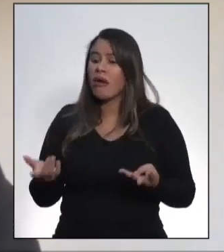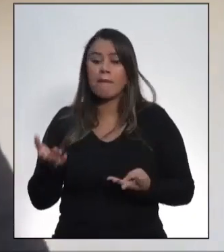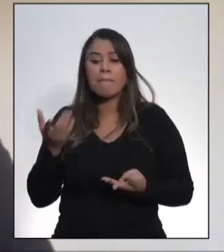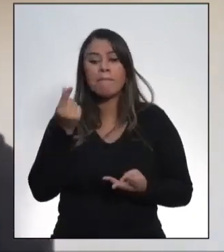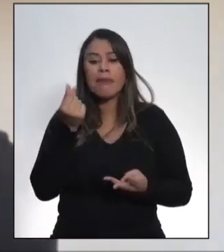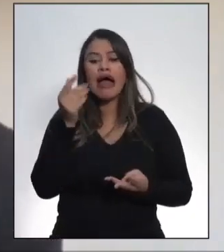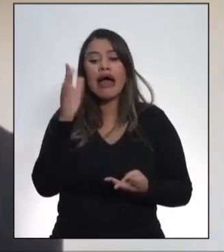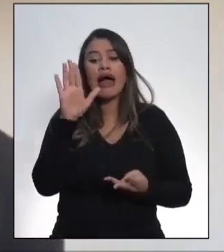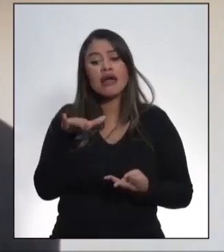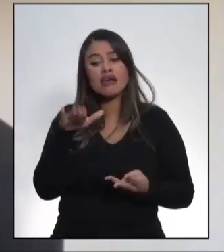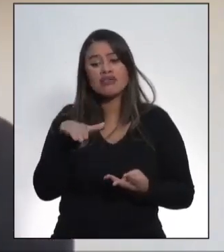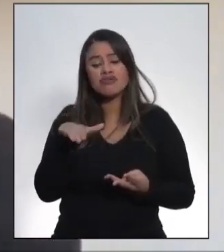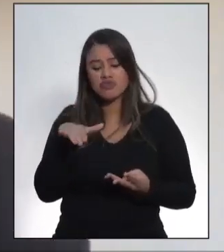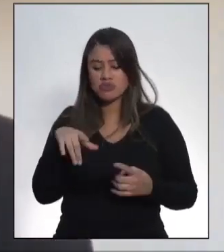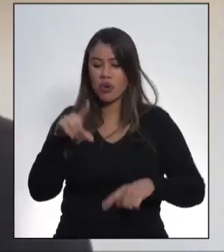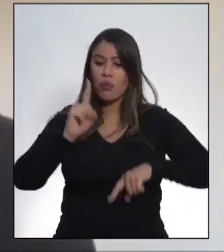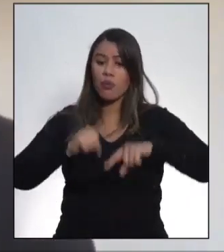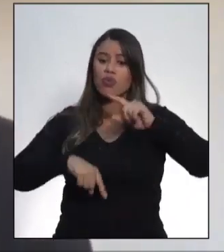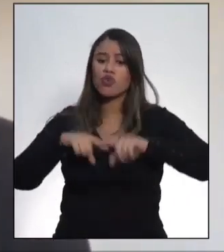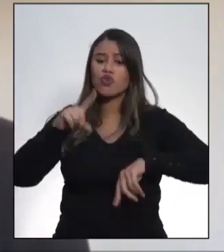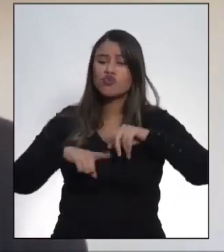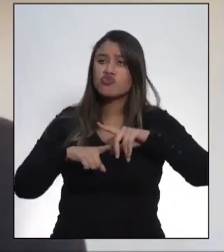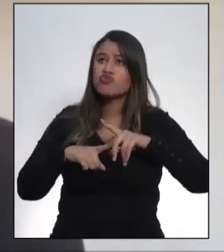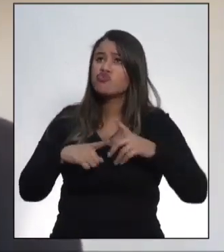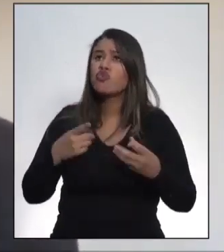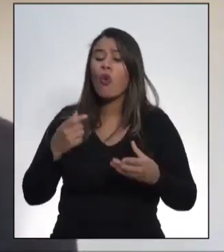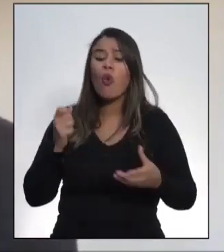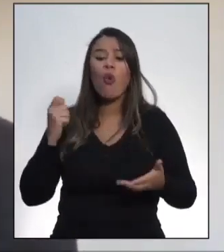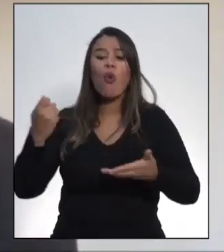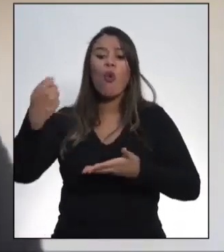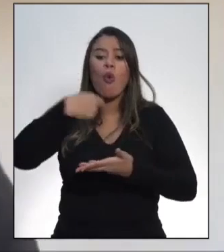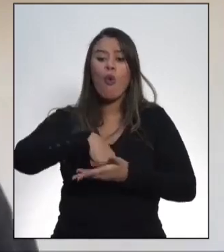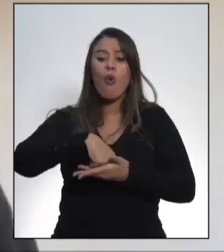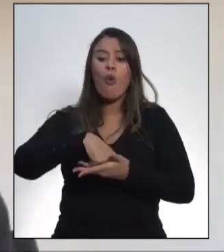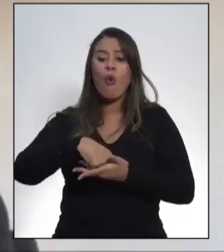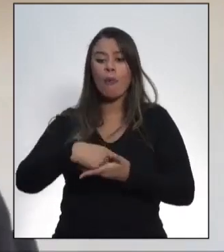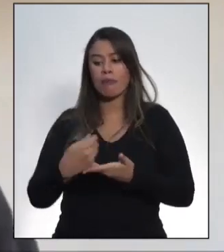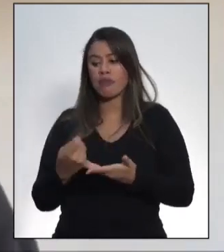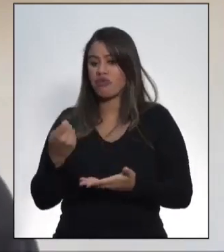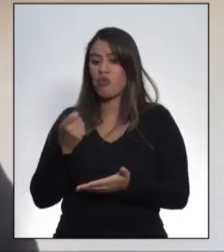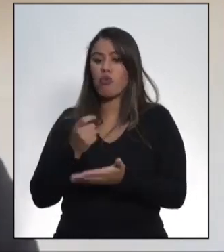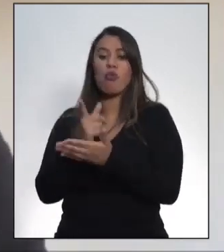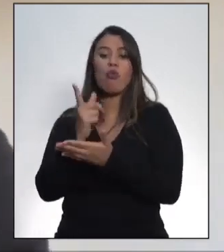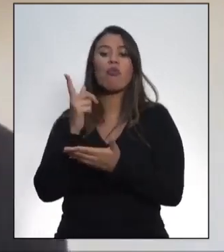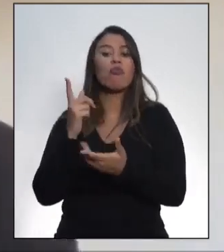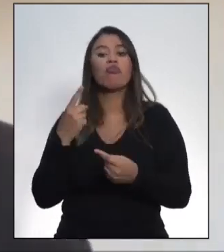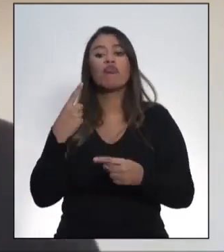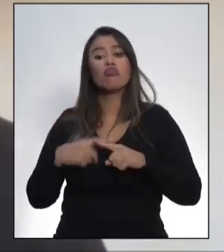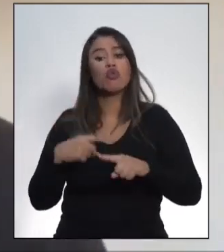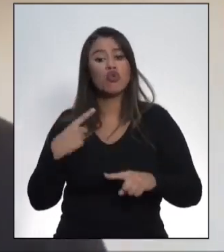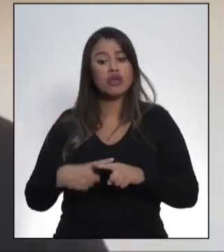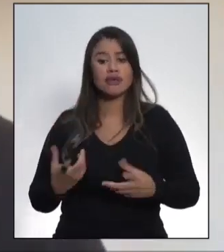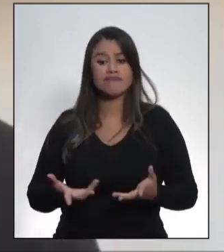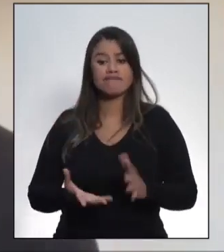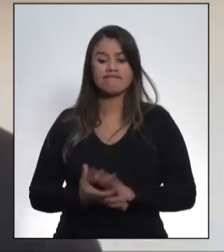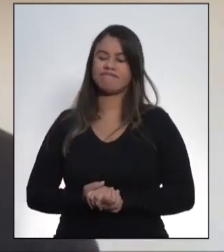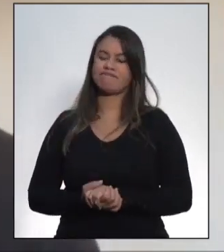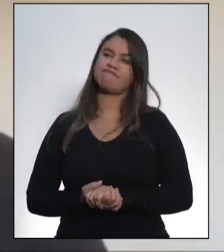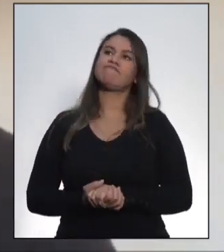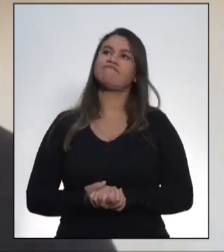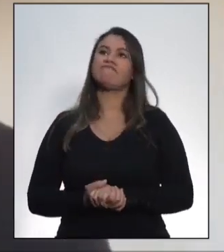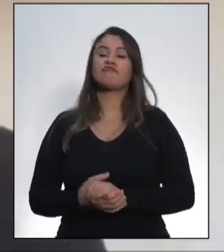comprar o nosso produto ou serviço? Temos que responder essa pergunta. Outra pergunta, por